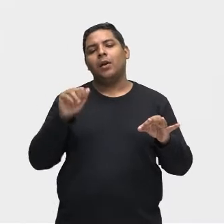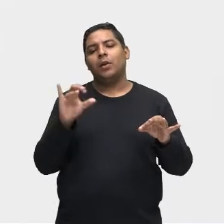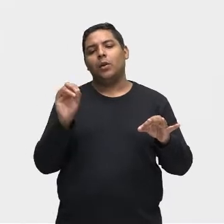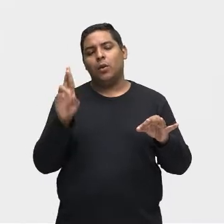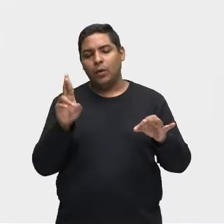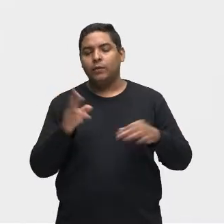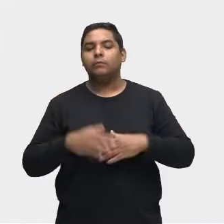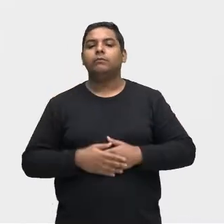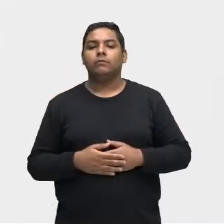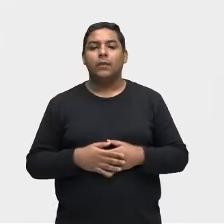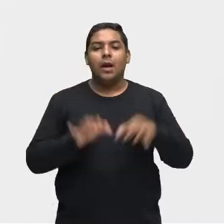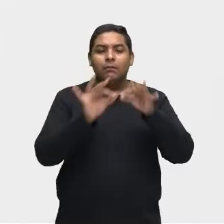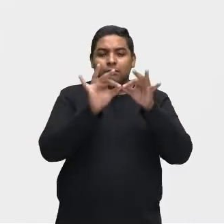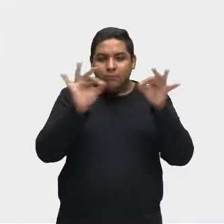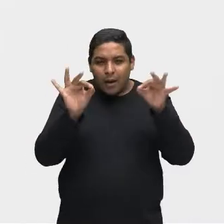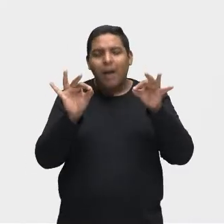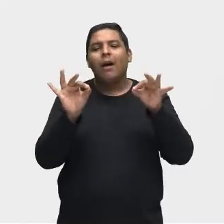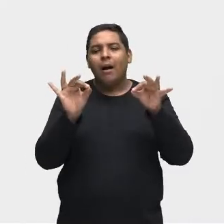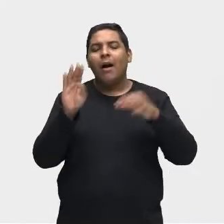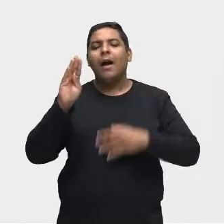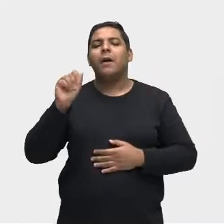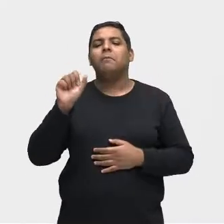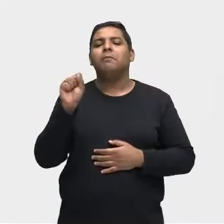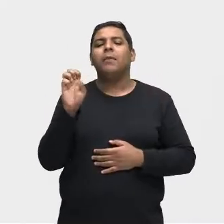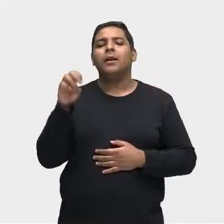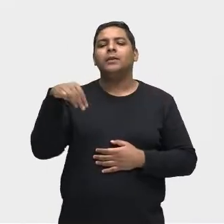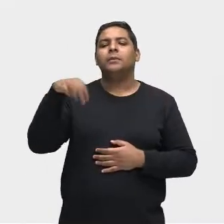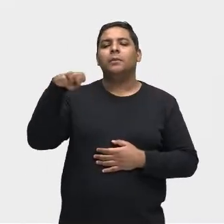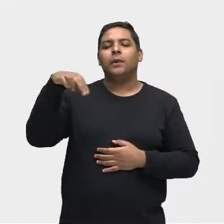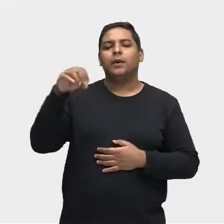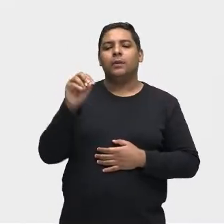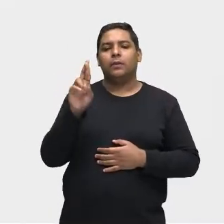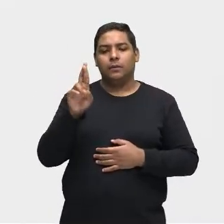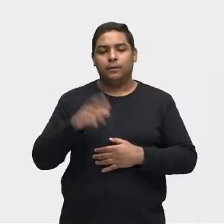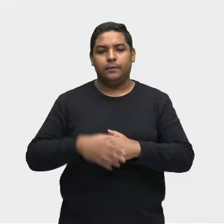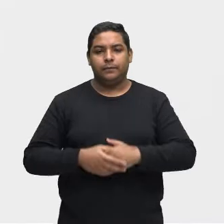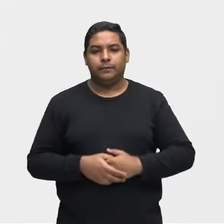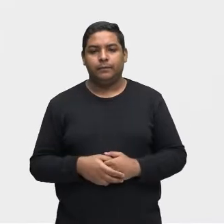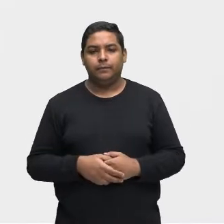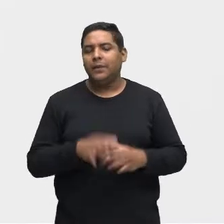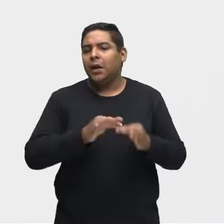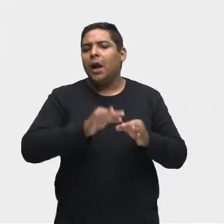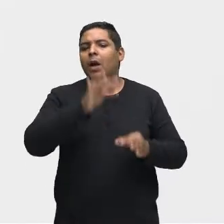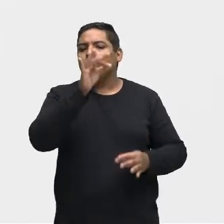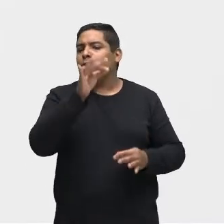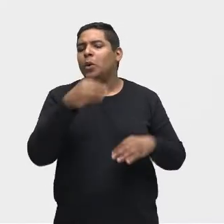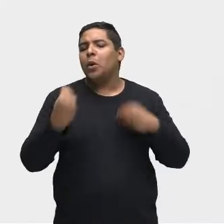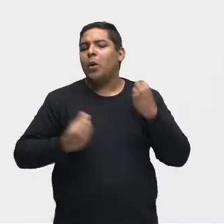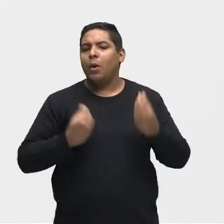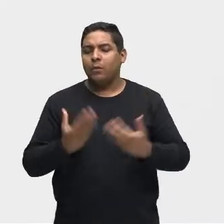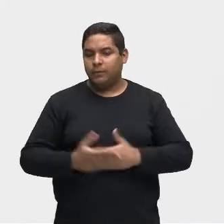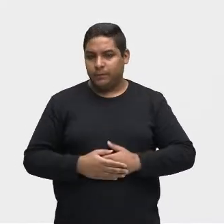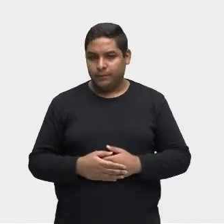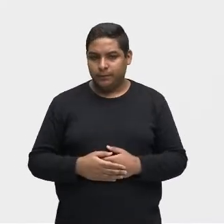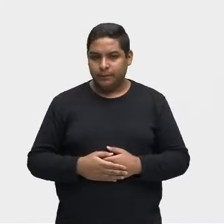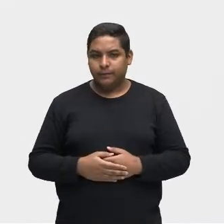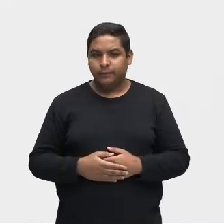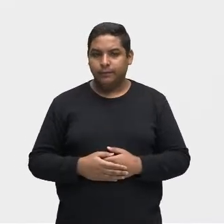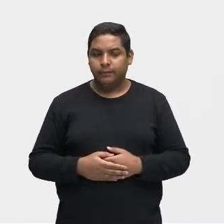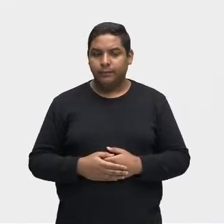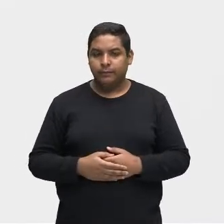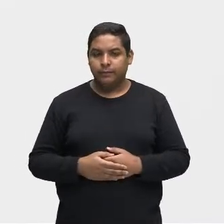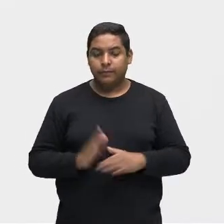medida, então será a base menor, ok? E a altura? Ora, a altura você